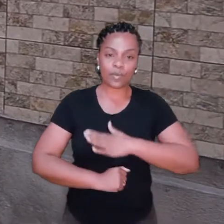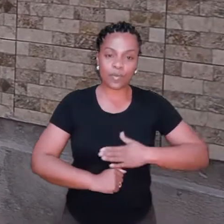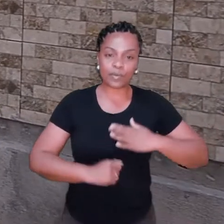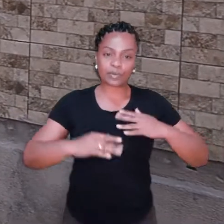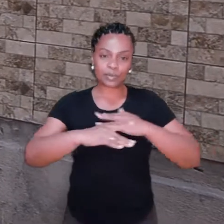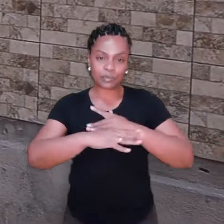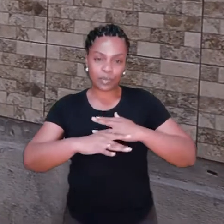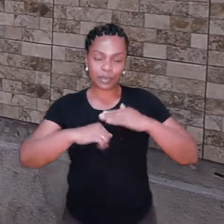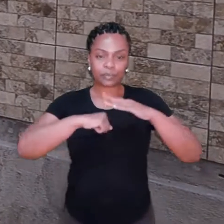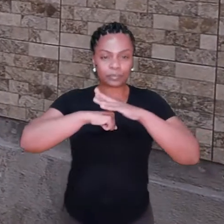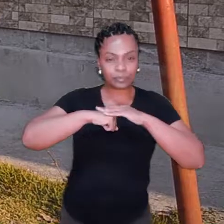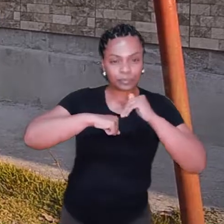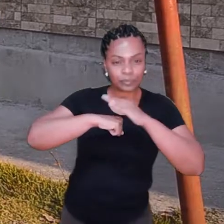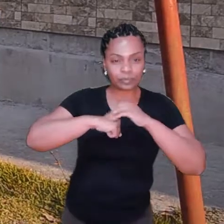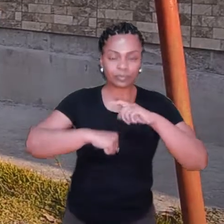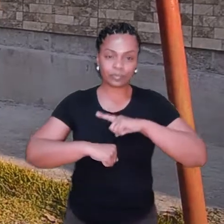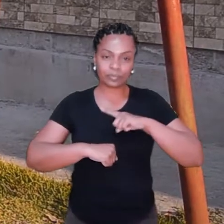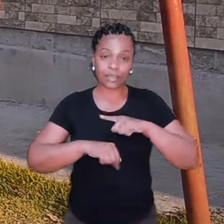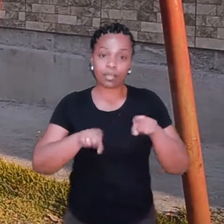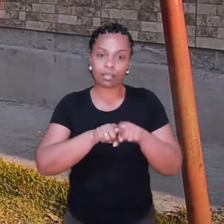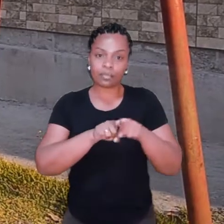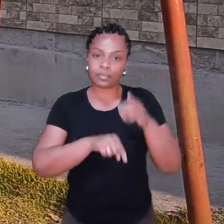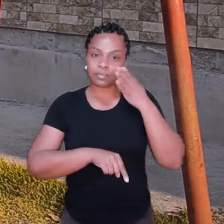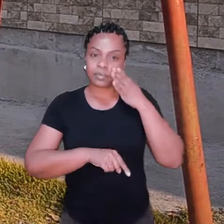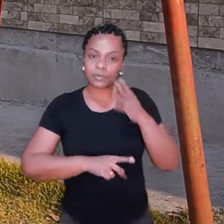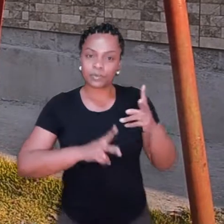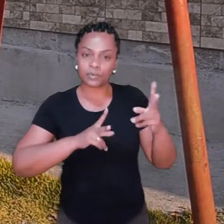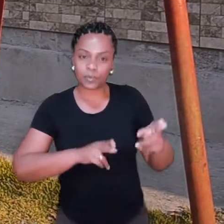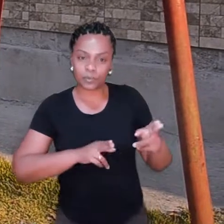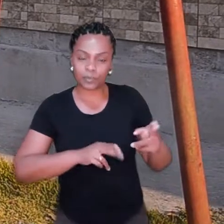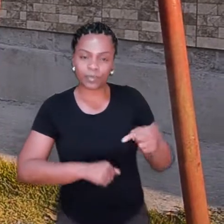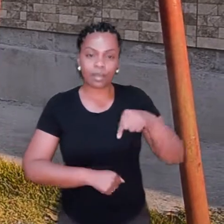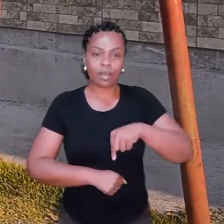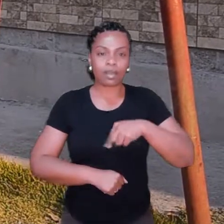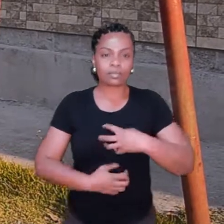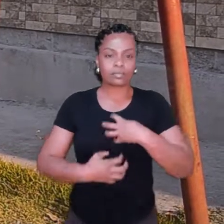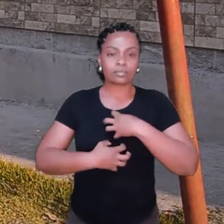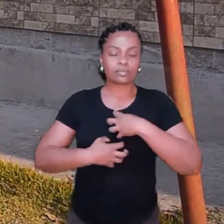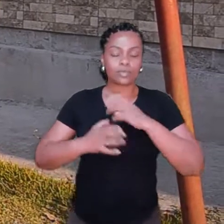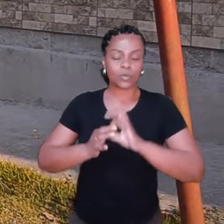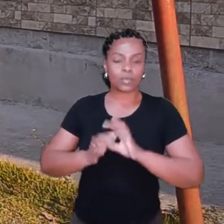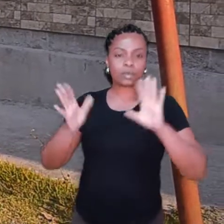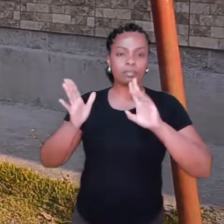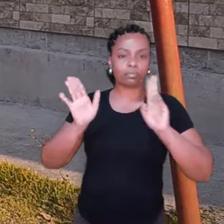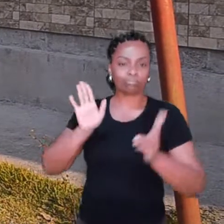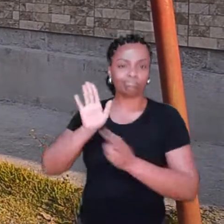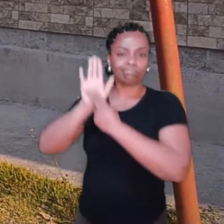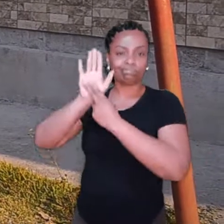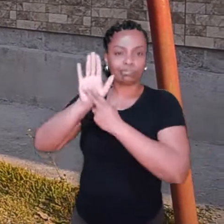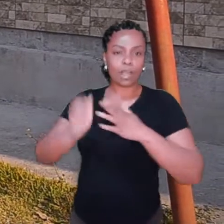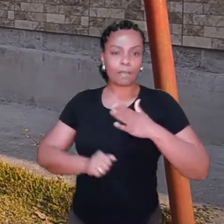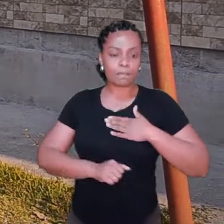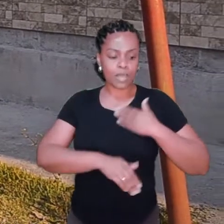pelos moradores e pelo bairro. Eu moro em Barbacena desde quando eu nasci, então eu tenho uma afetividade muito grande por aqui. E aqui é onde